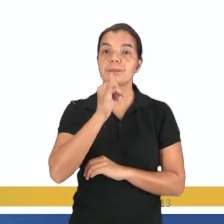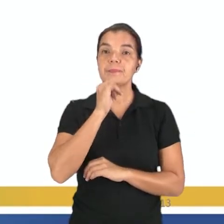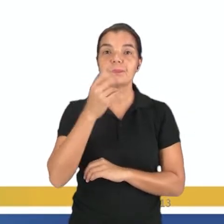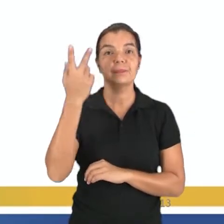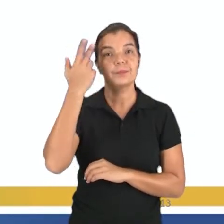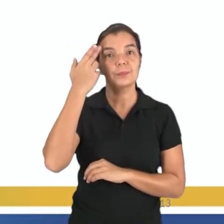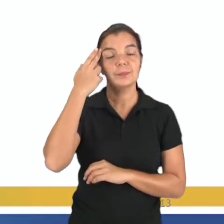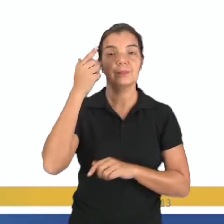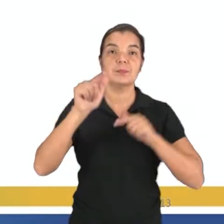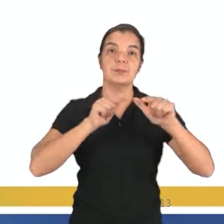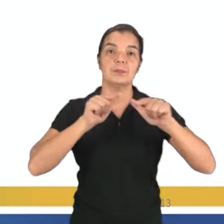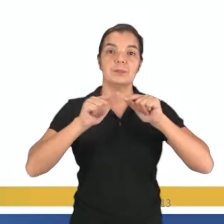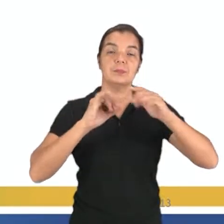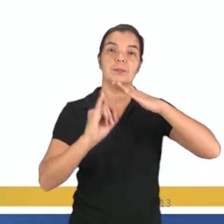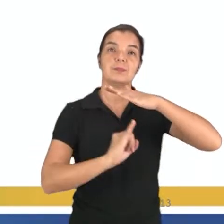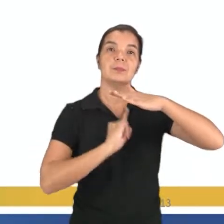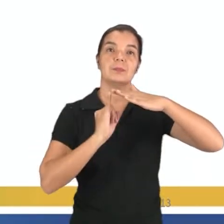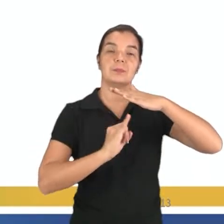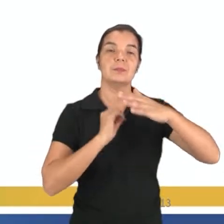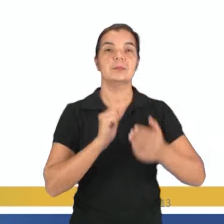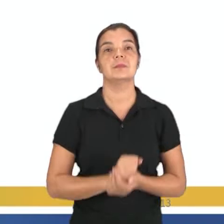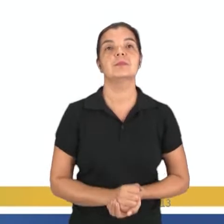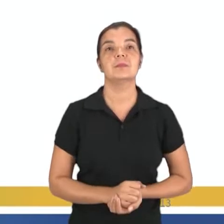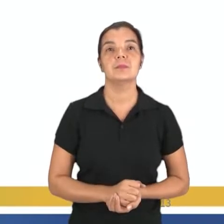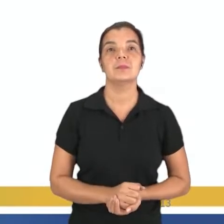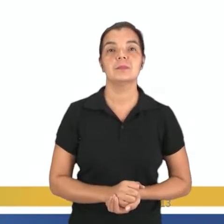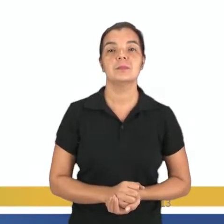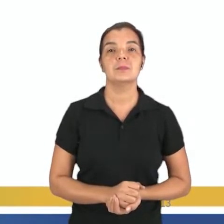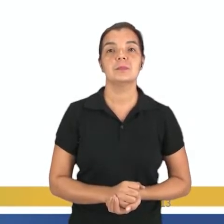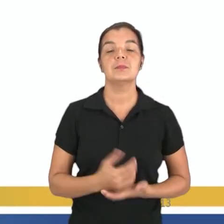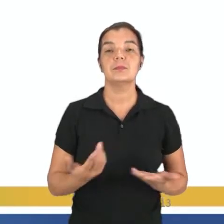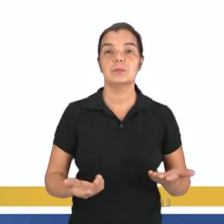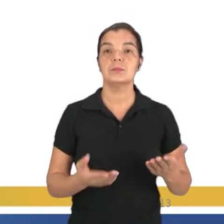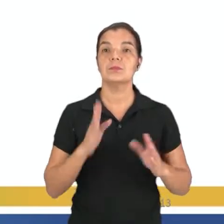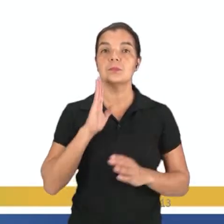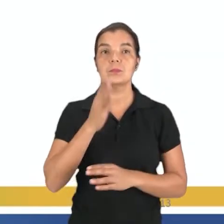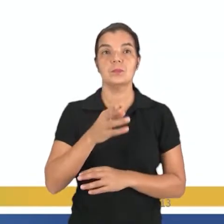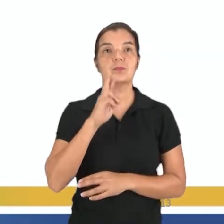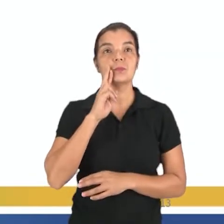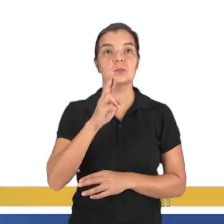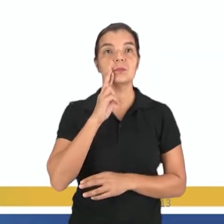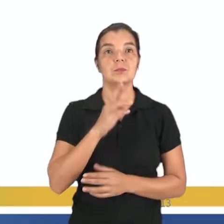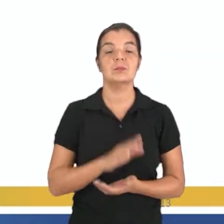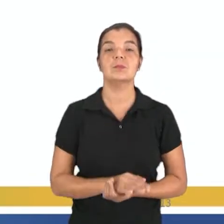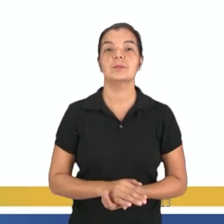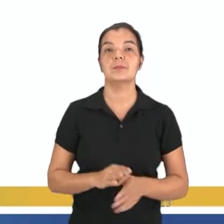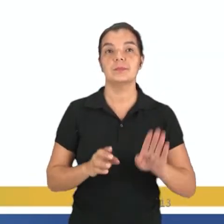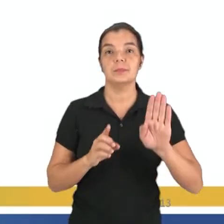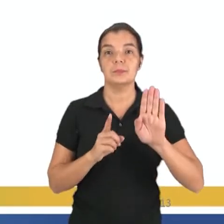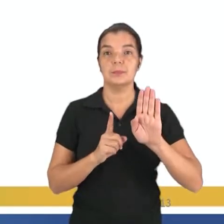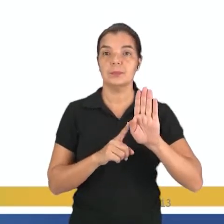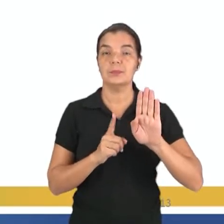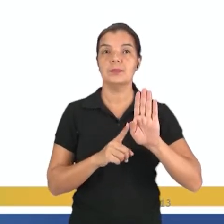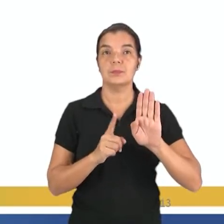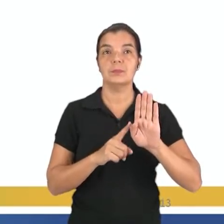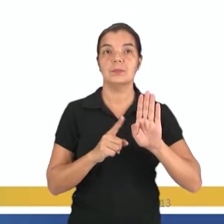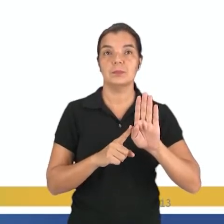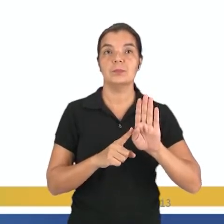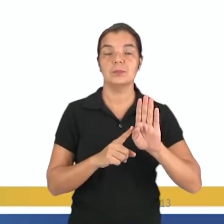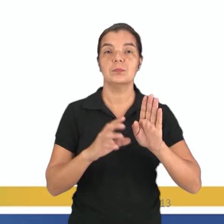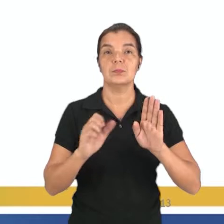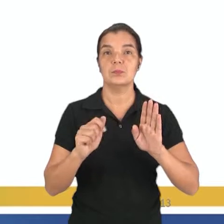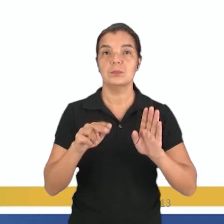comuns de empregos informais. Vamos direto, vamos ser práticos, né? A opção B,